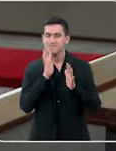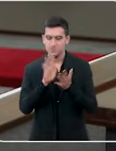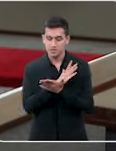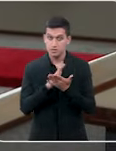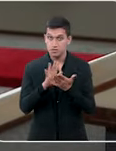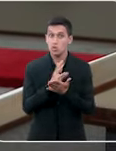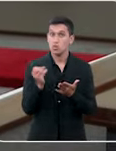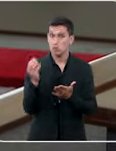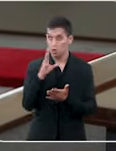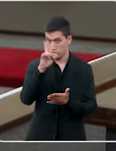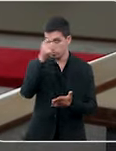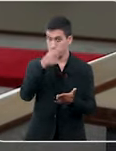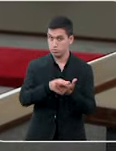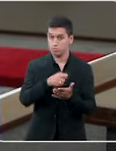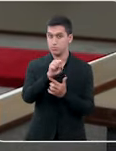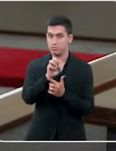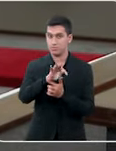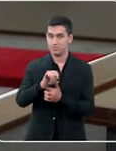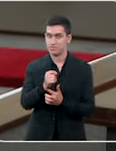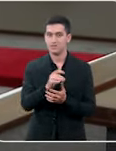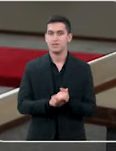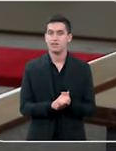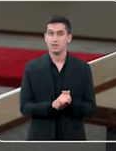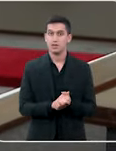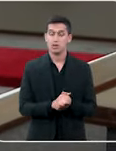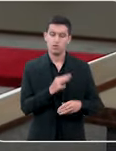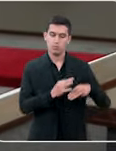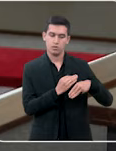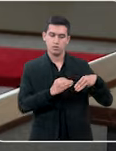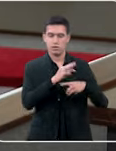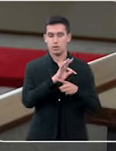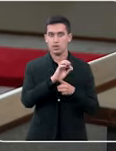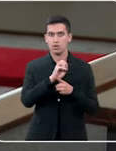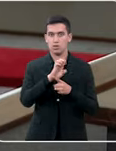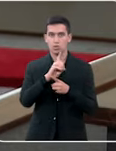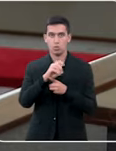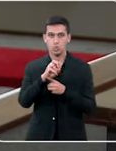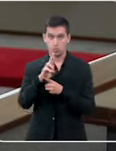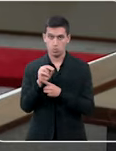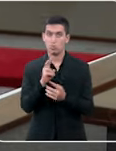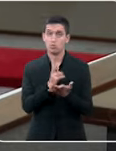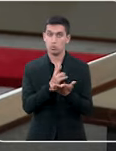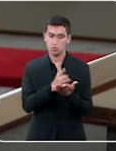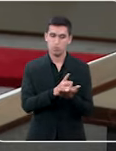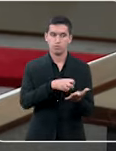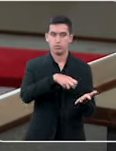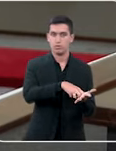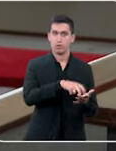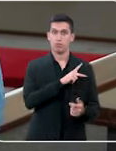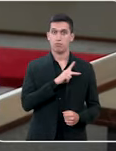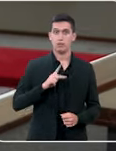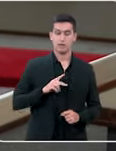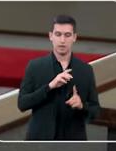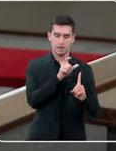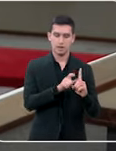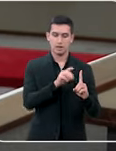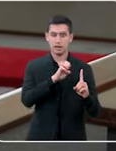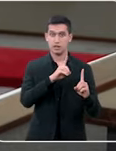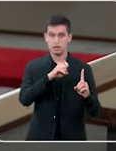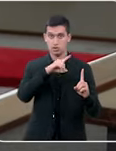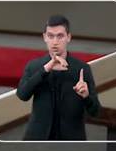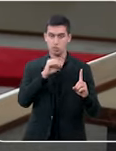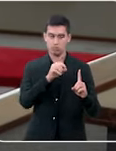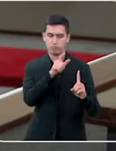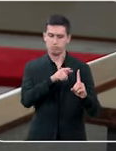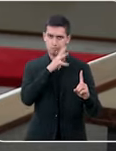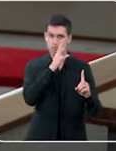conheça algumas das recentes decisões do STJ. O ministro Teodoro Santos manteve a prisão do padre Egídio de Carvalho